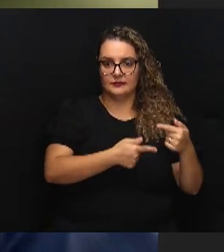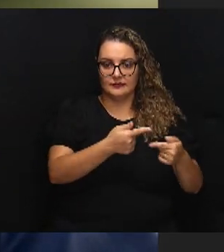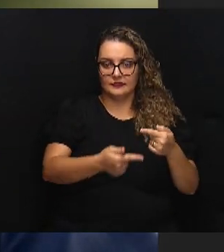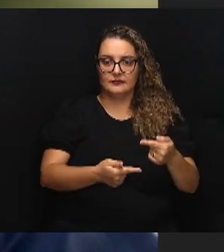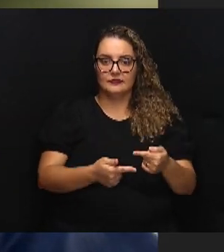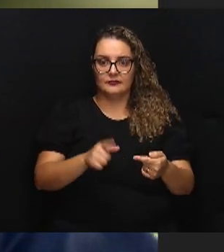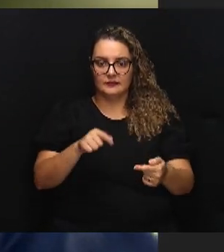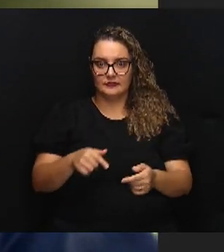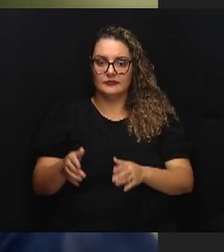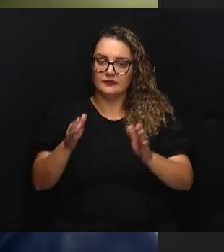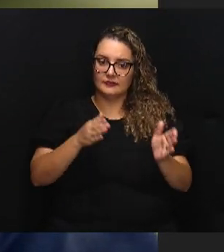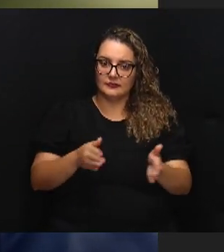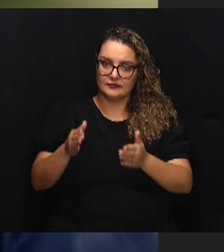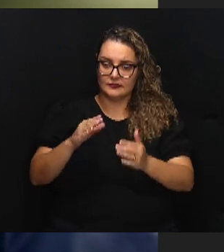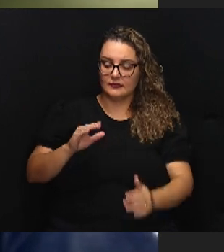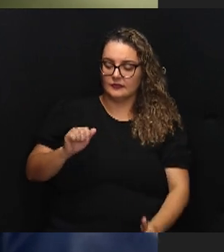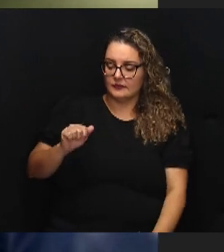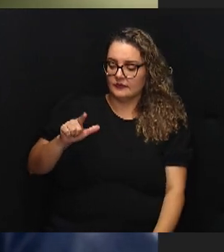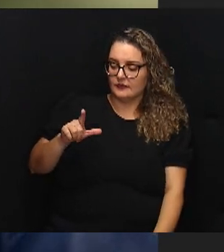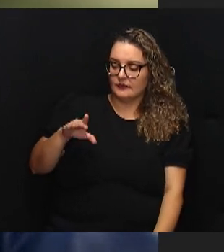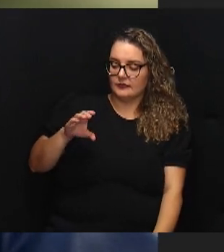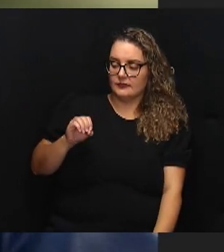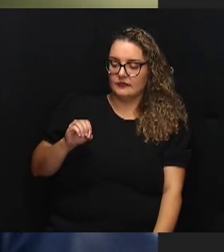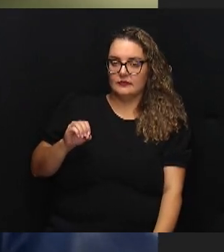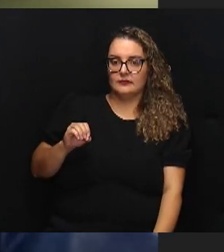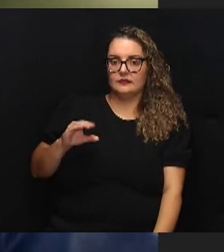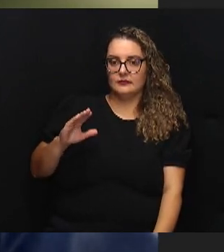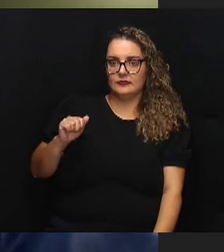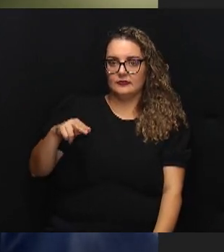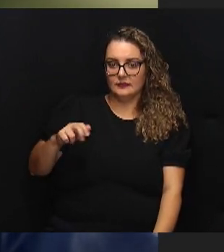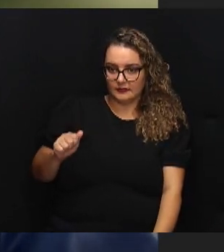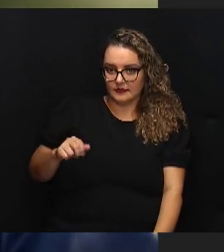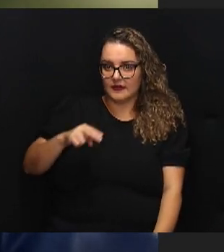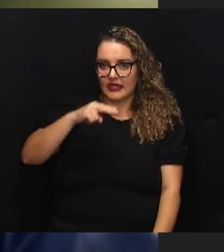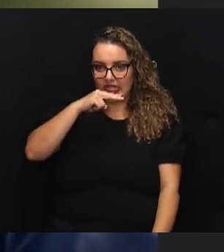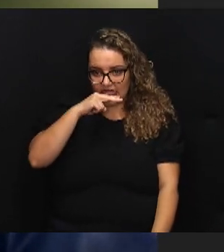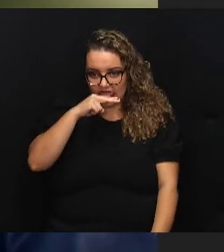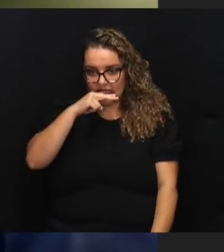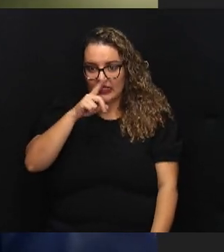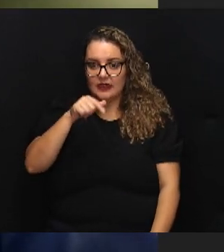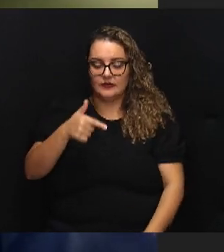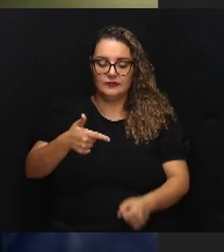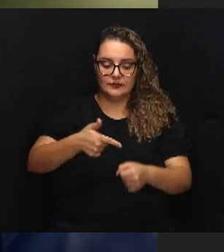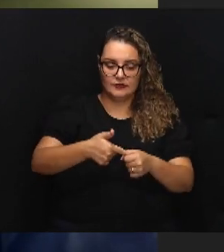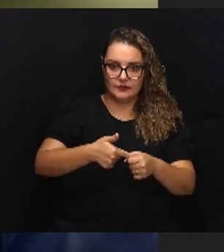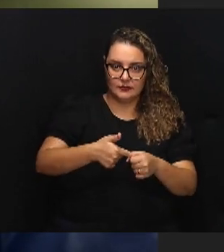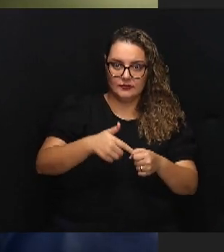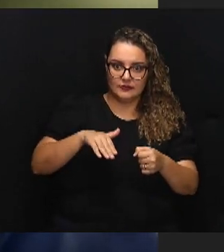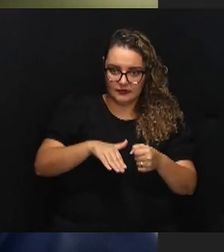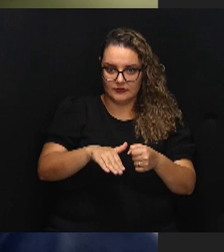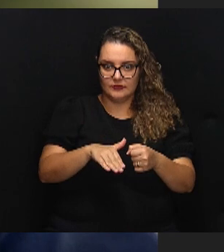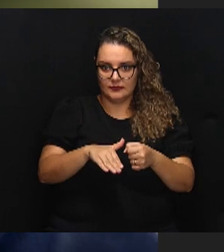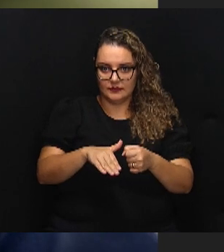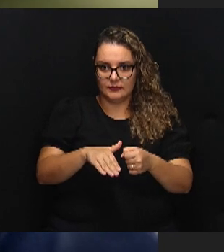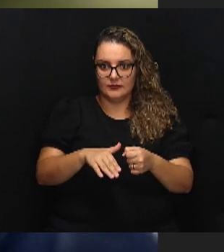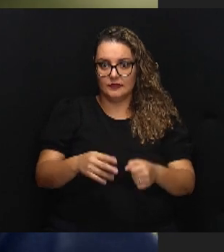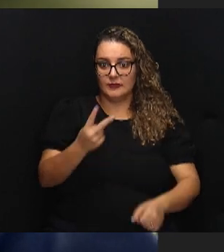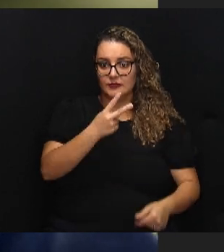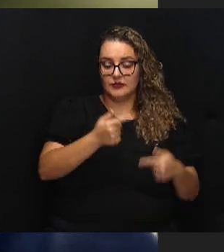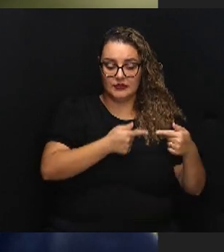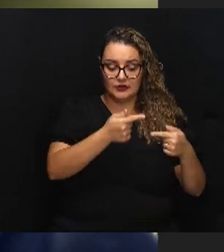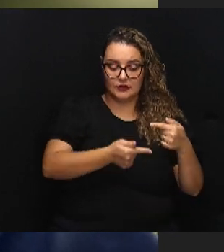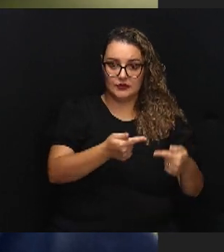etanol produzido com o caldo da cana. É esse que a gente abastece o carro todo dia nos postos de combustíveis. O etanol de segunda